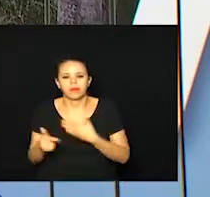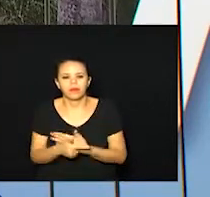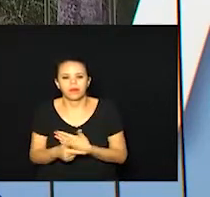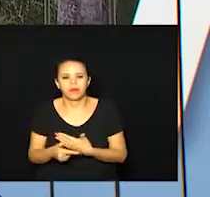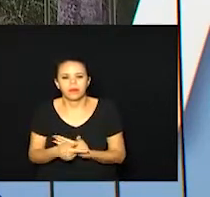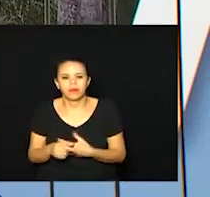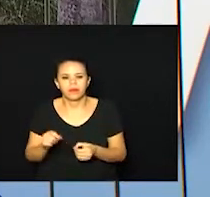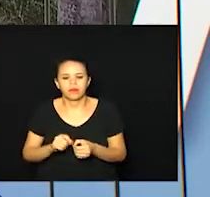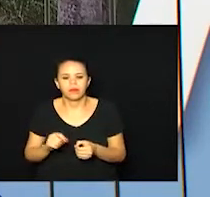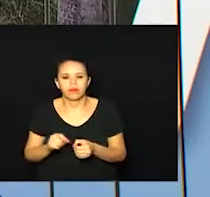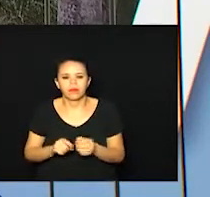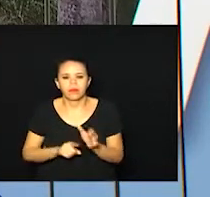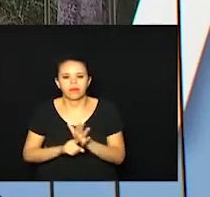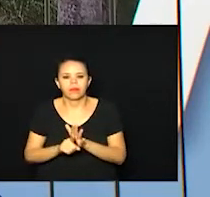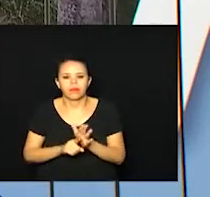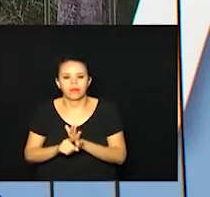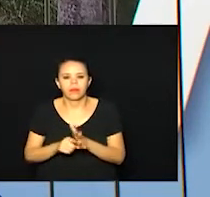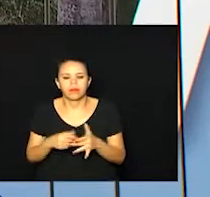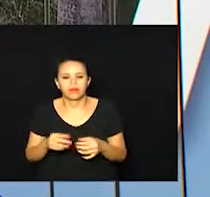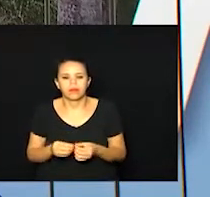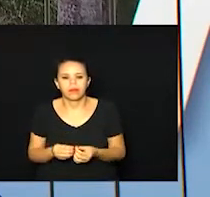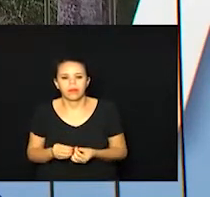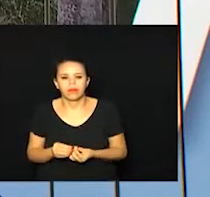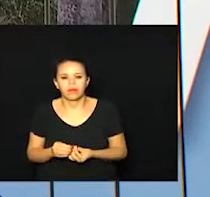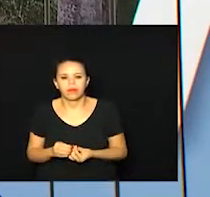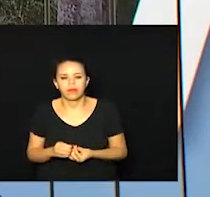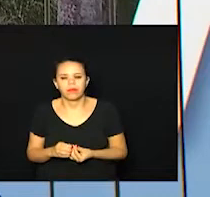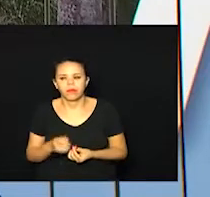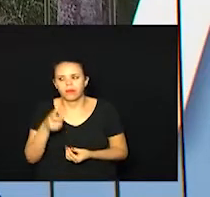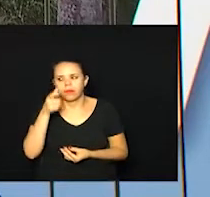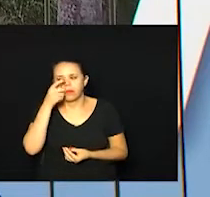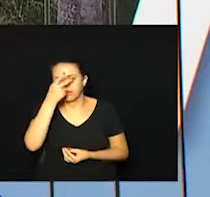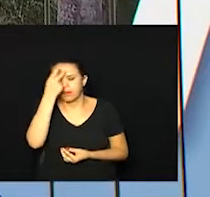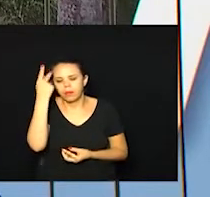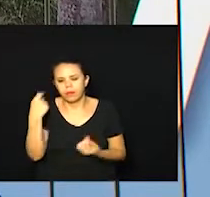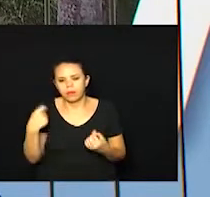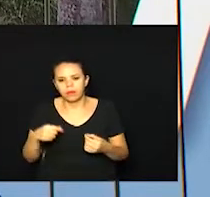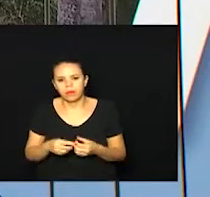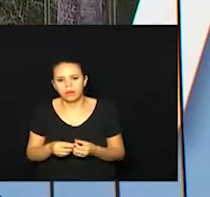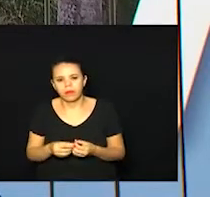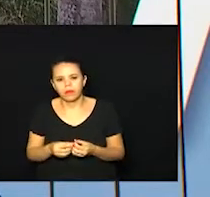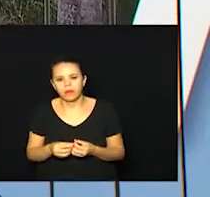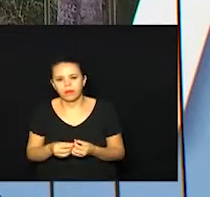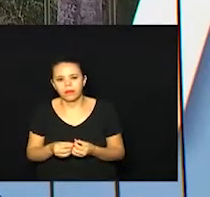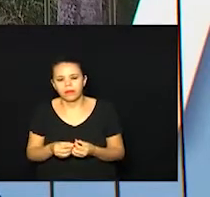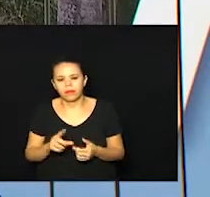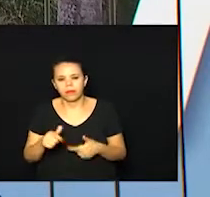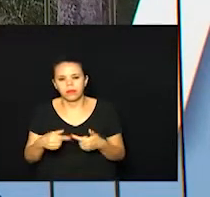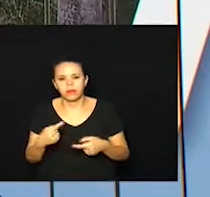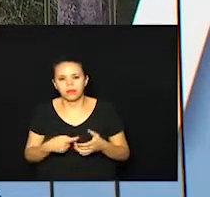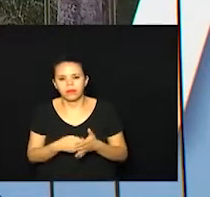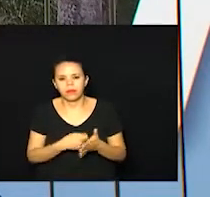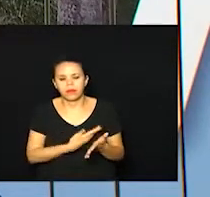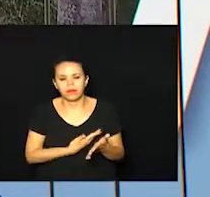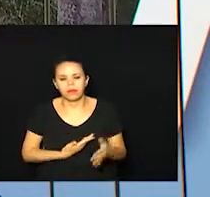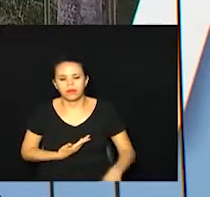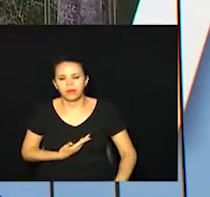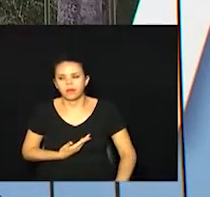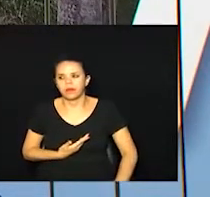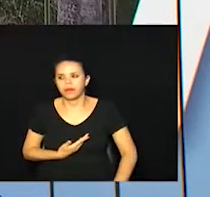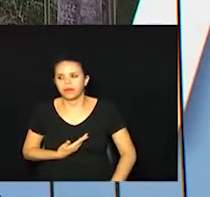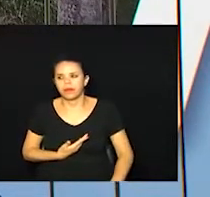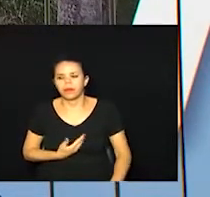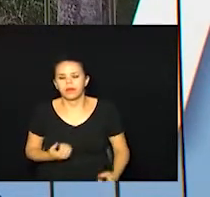de fazer um levantamento das demandas, ouvir na comunidade, é preciso que venha na sequência a política pública,